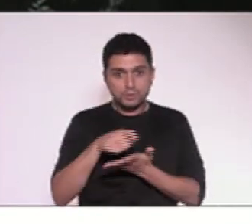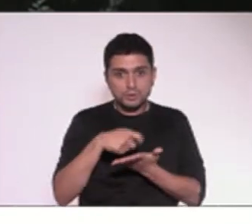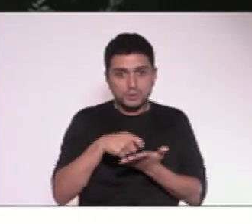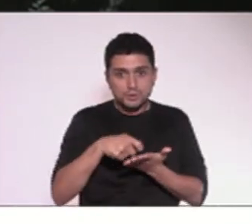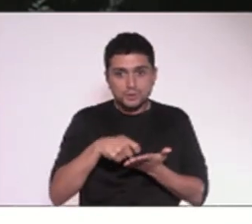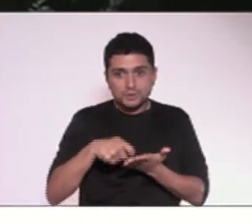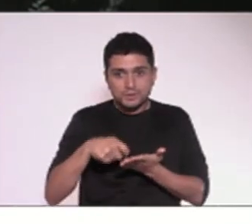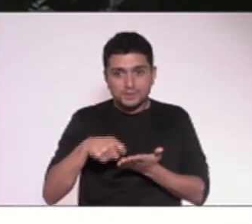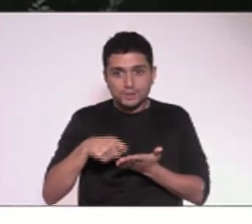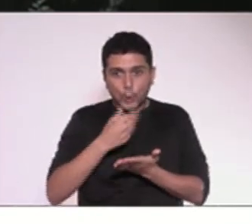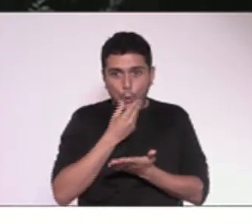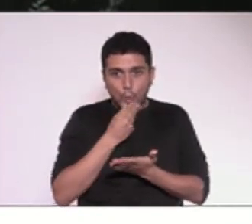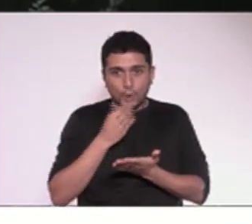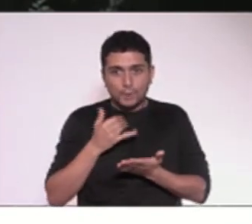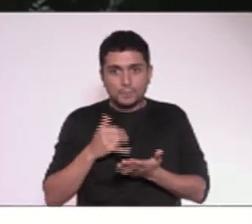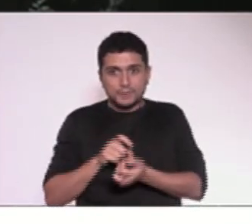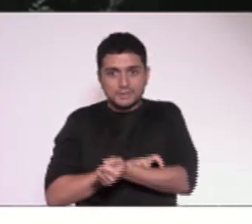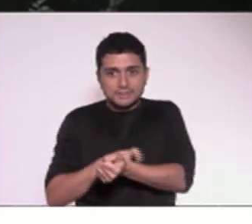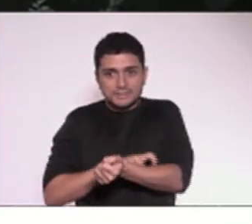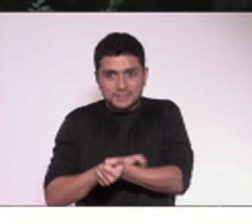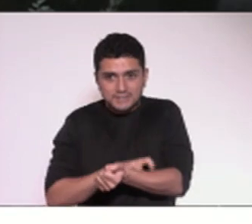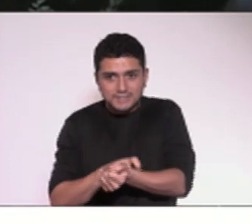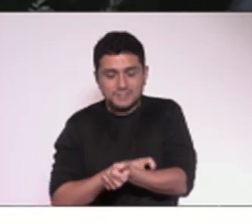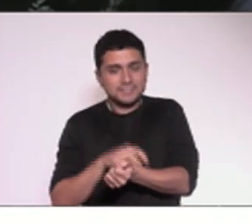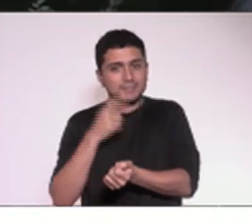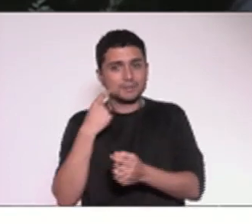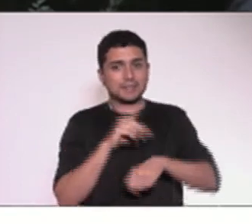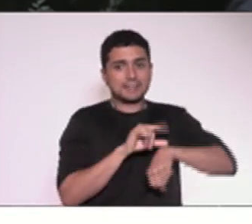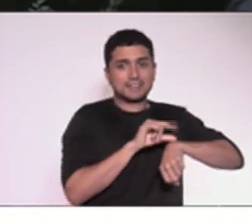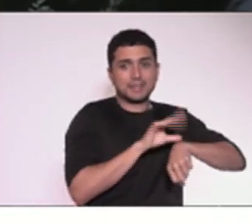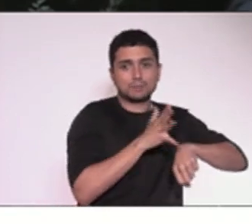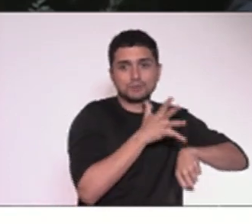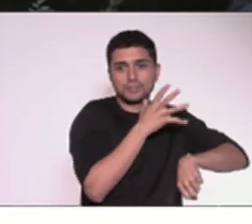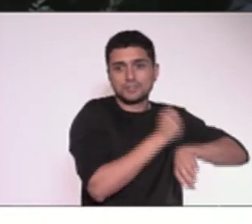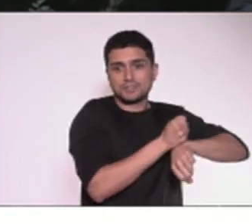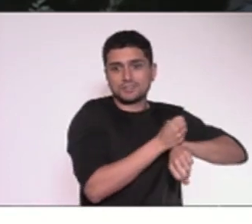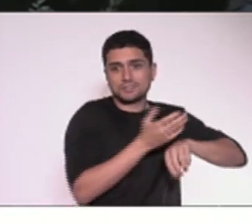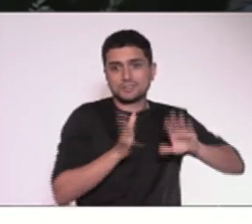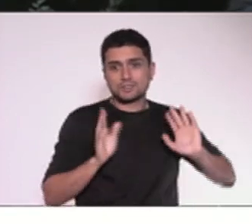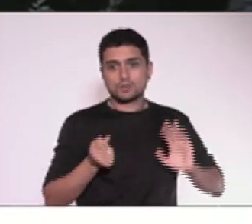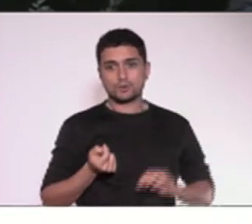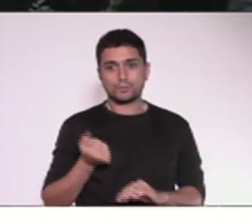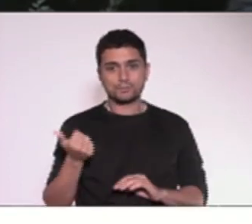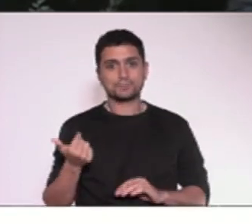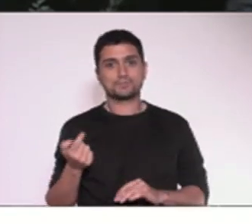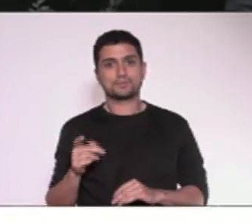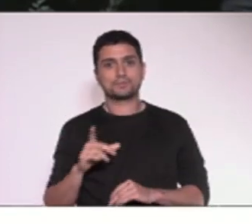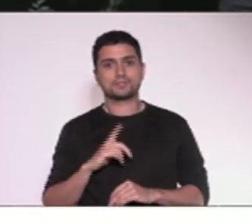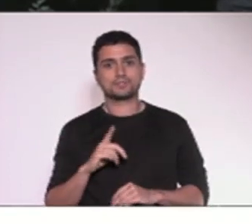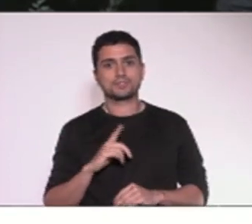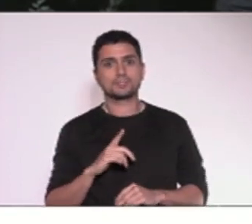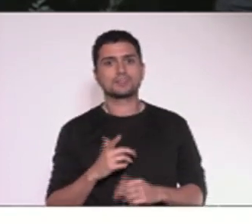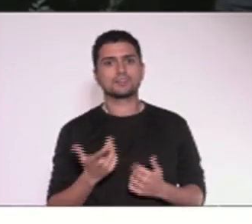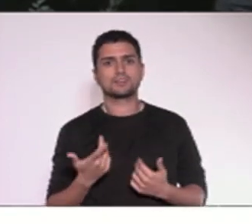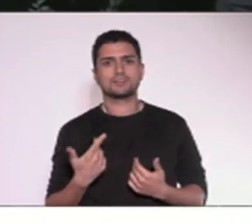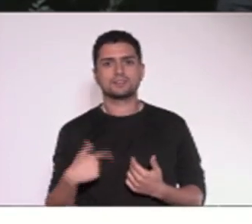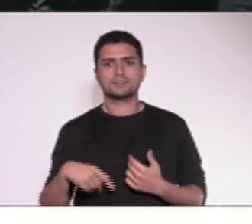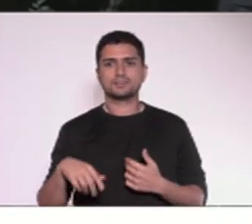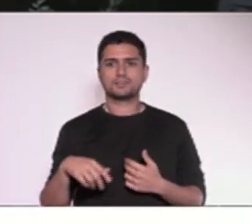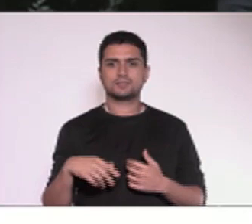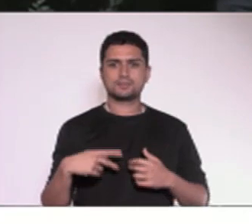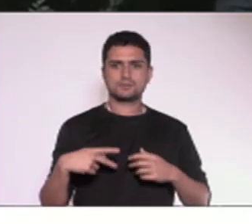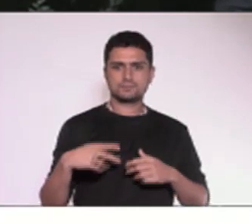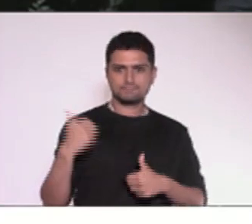a prova, ficou nervoso, porque o tempo estava acabando, sabia a prova toda que o Marcos estava, a gente estava num projeto de